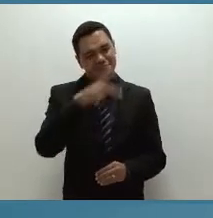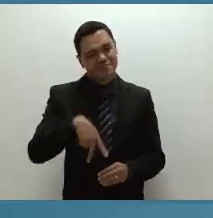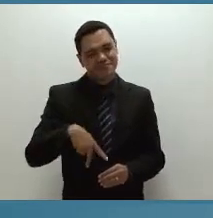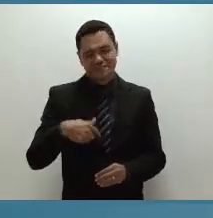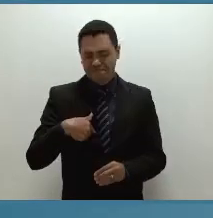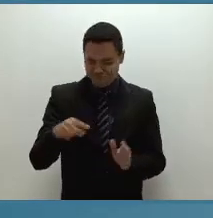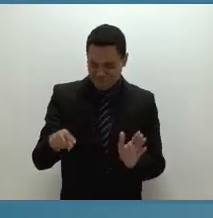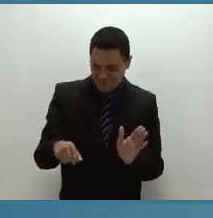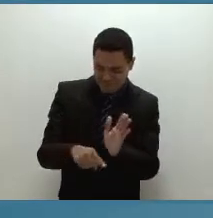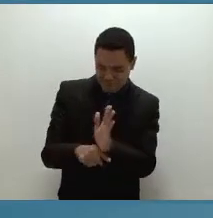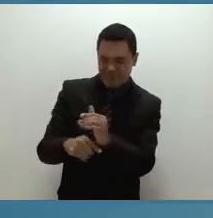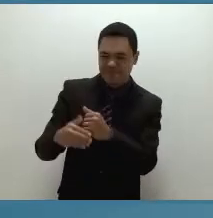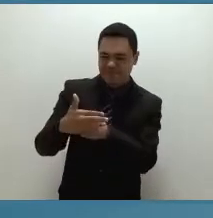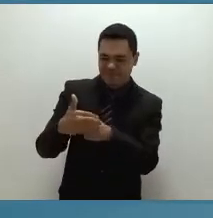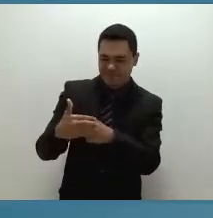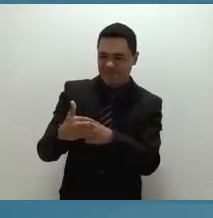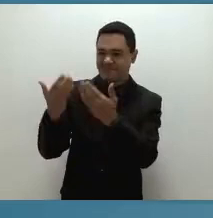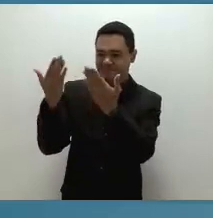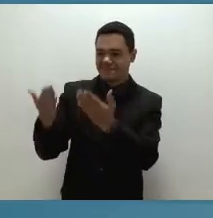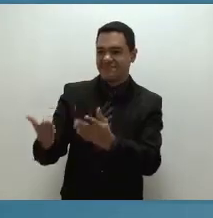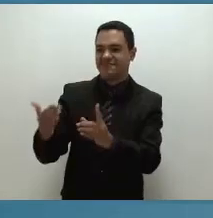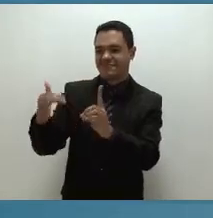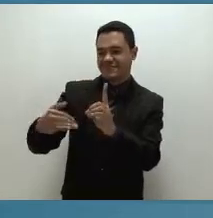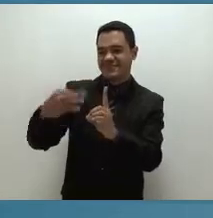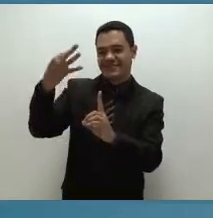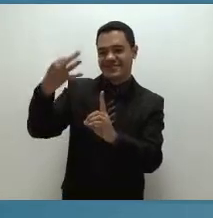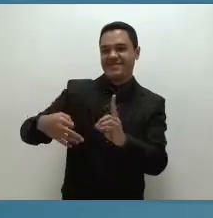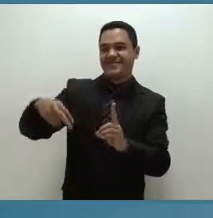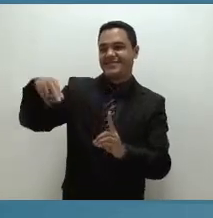Nazaré Gouveia, a quem muito amo.